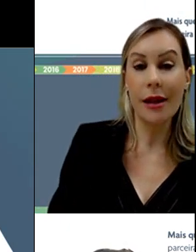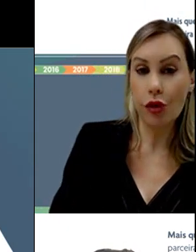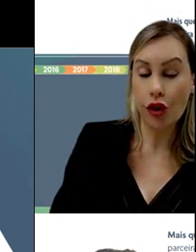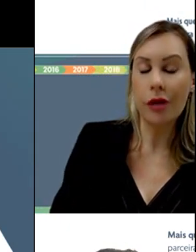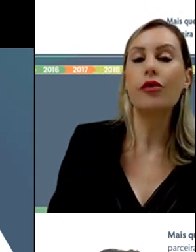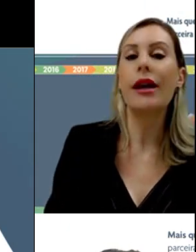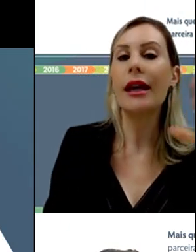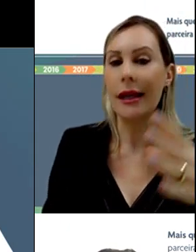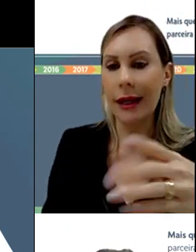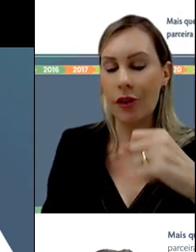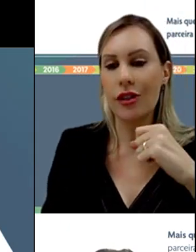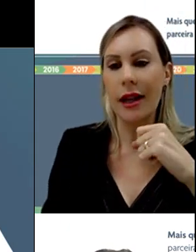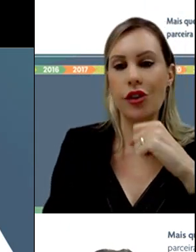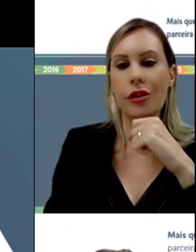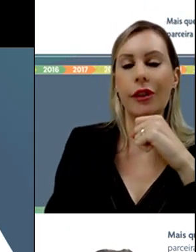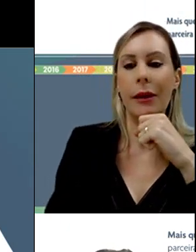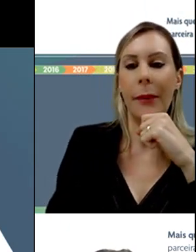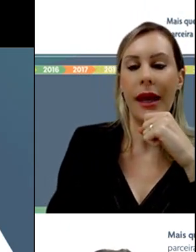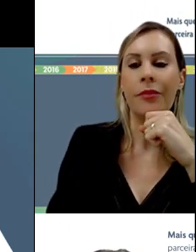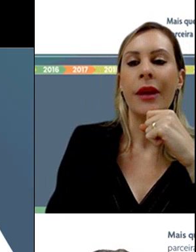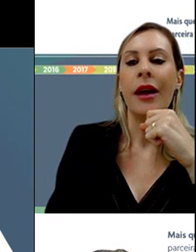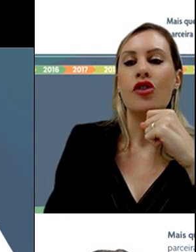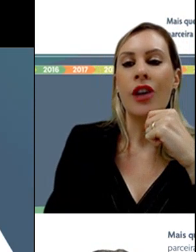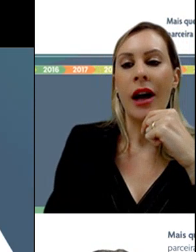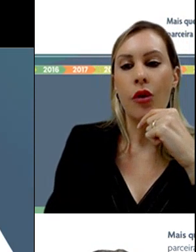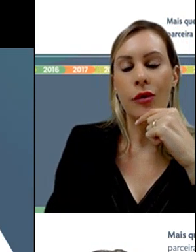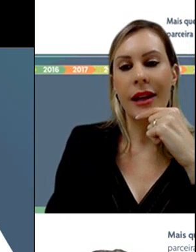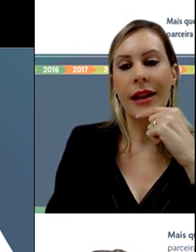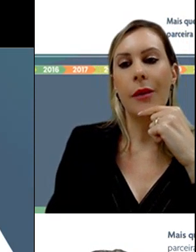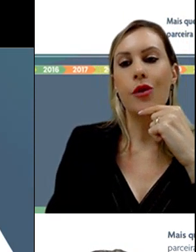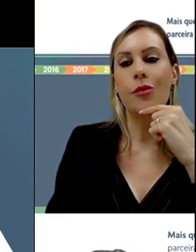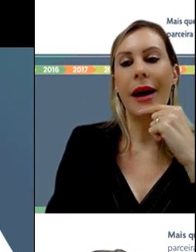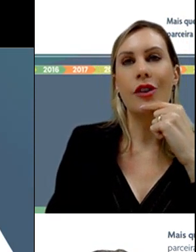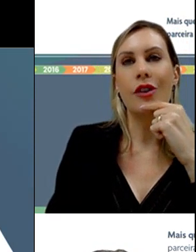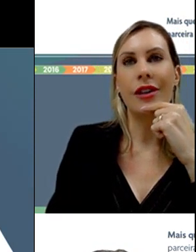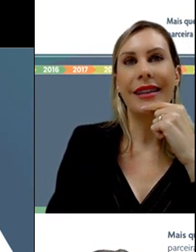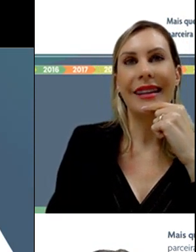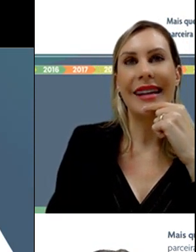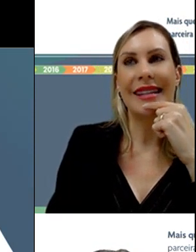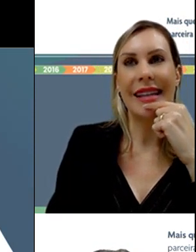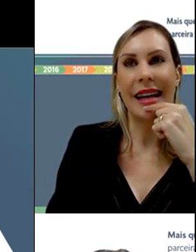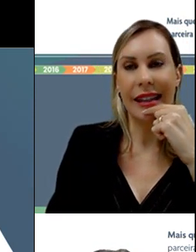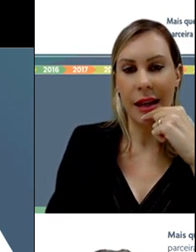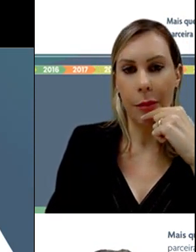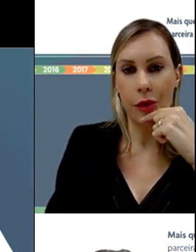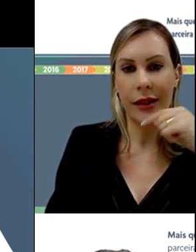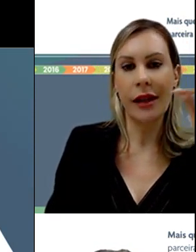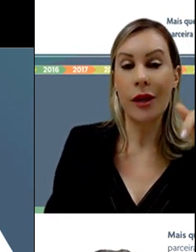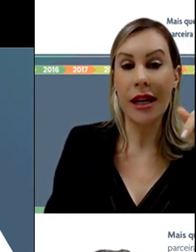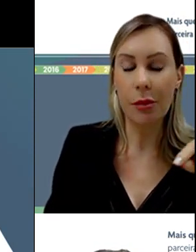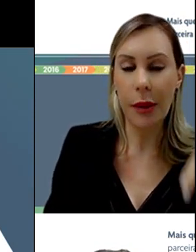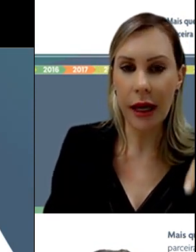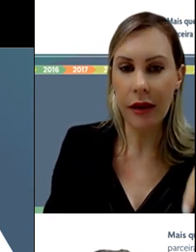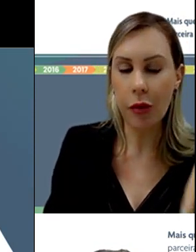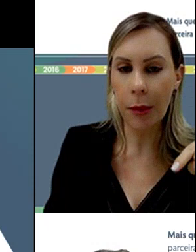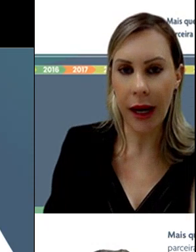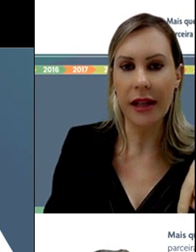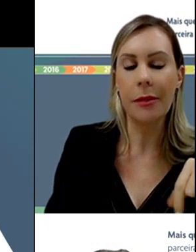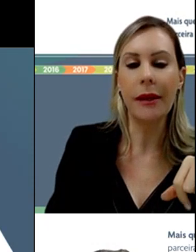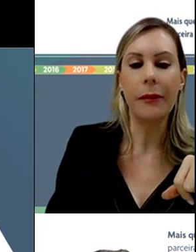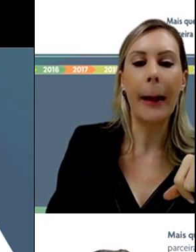poderes executivo e legislativo também. Já concedemos mais de 300 aposentadorias